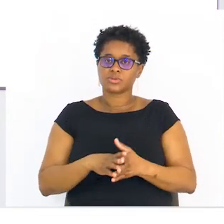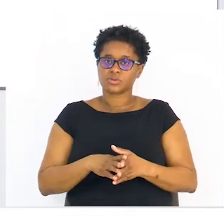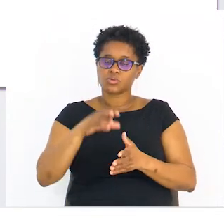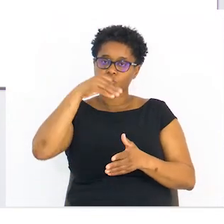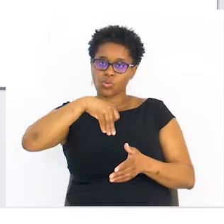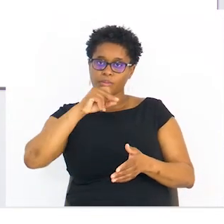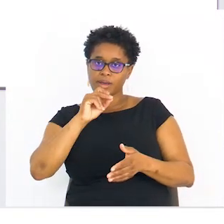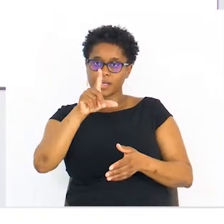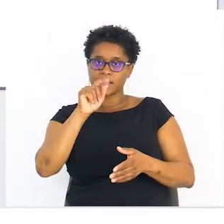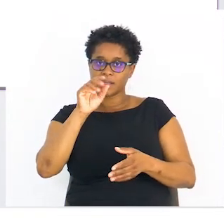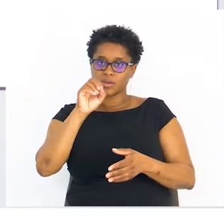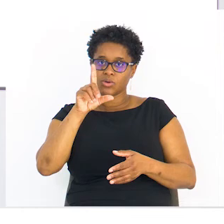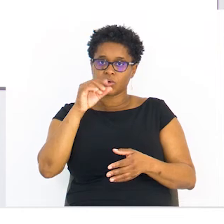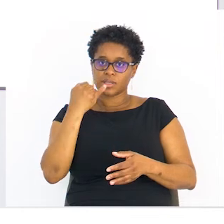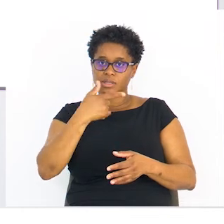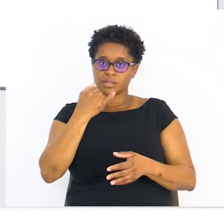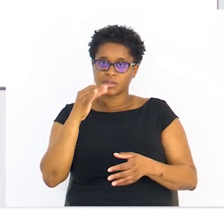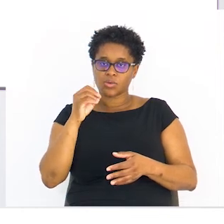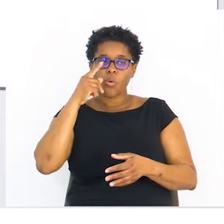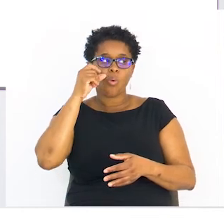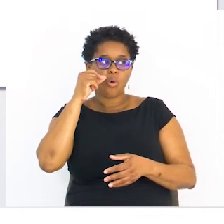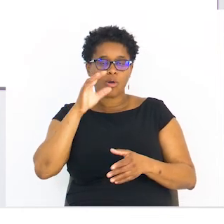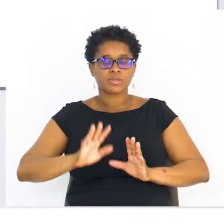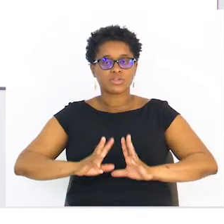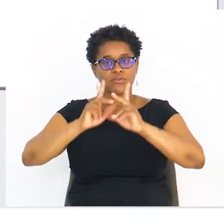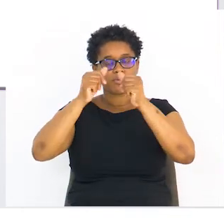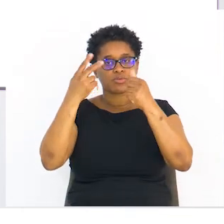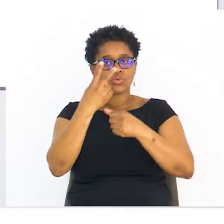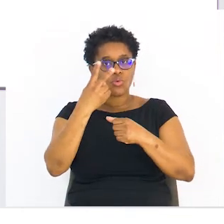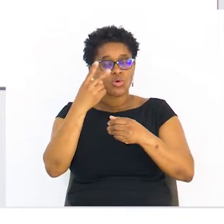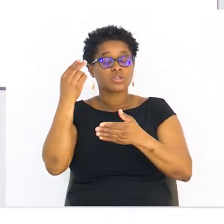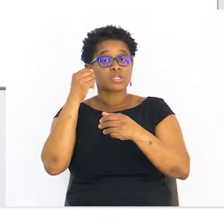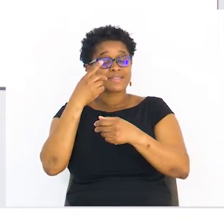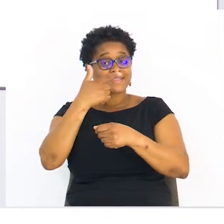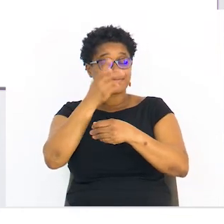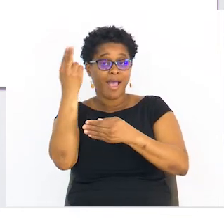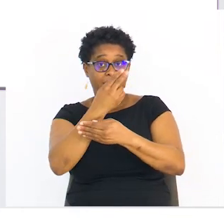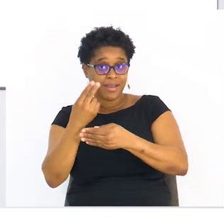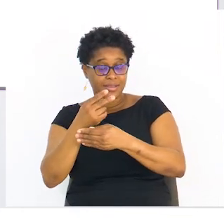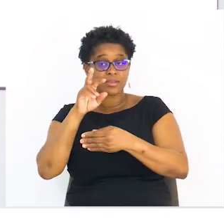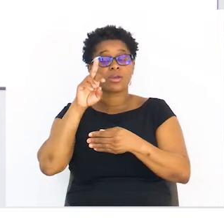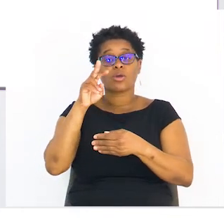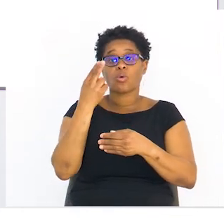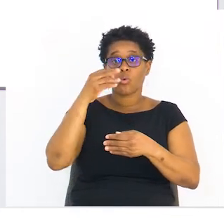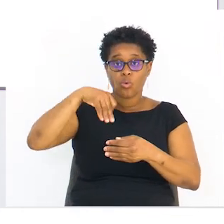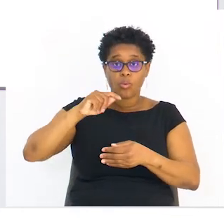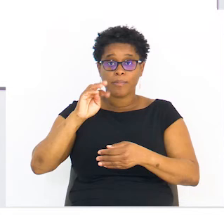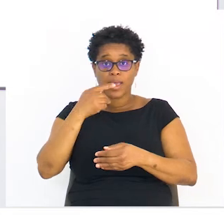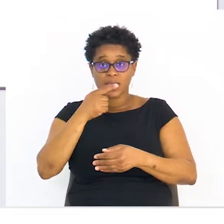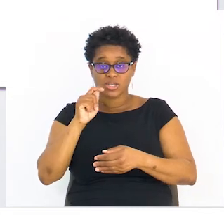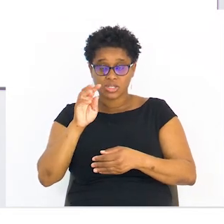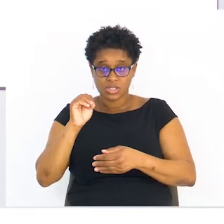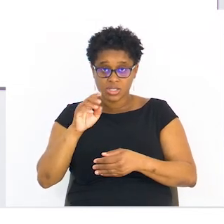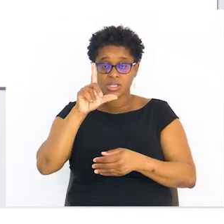Paleolítico, o homem desenvolveu dois tipos de arte: arte rupestre e arte móvel, não